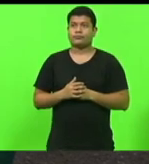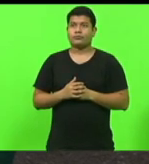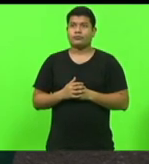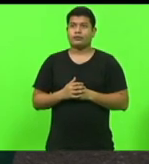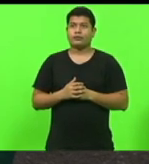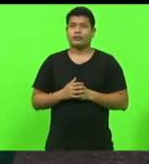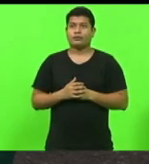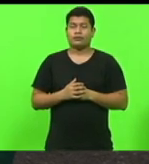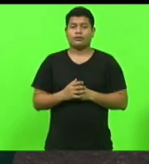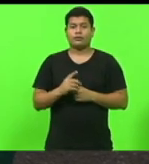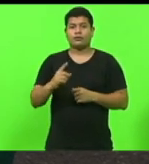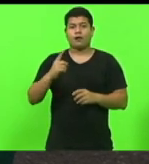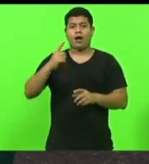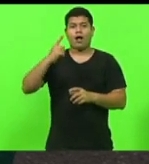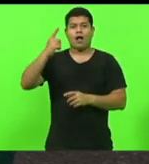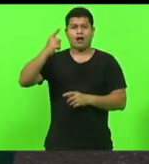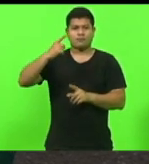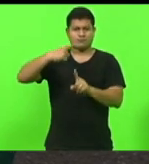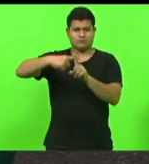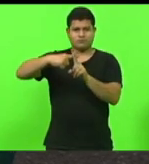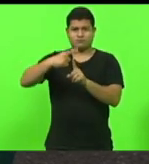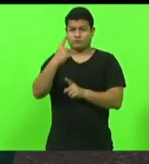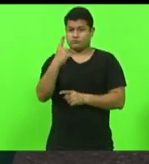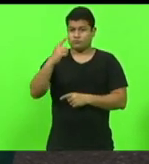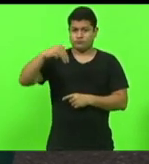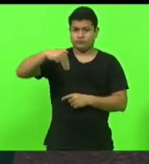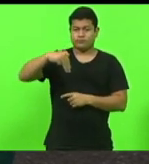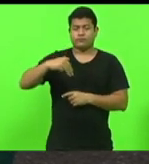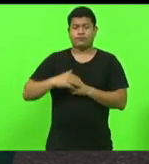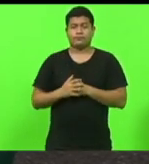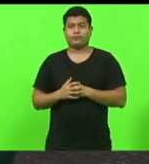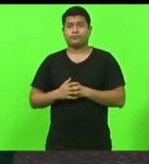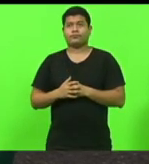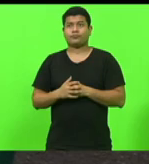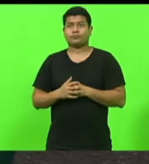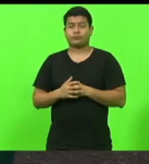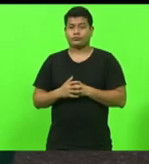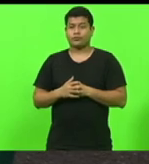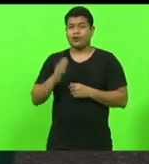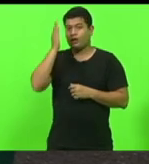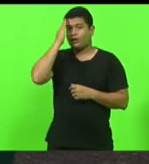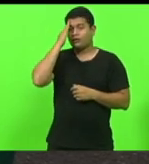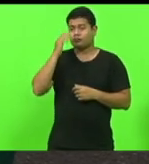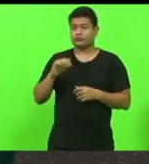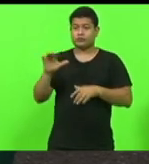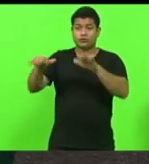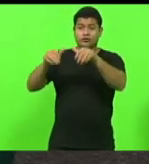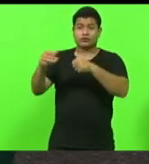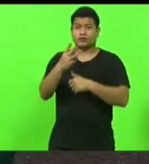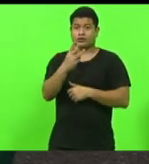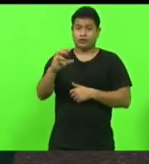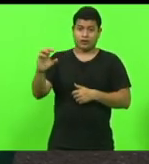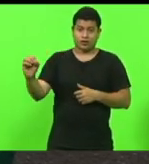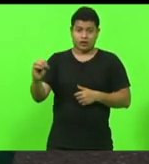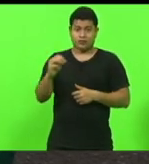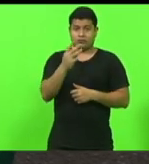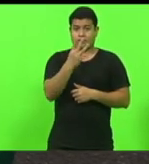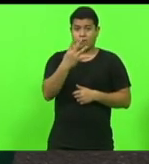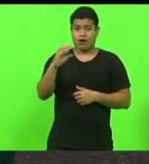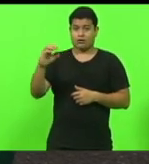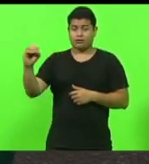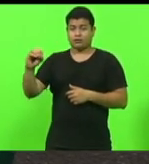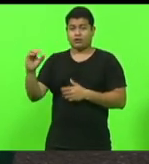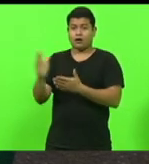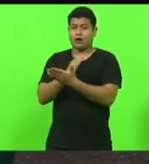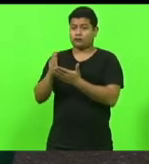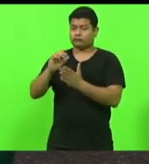Mais um minuto para a Exª, deputado. Irá chamar nos próximos meses 300, 400 funcionários concursados e que ela